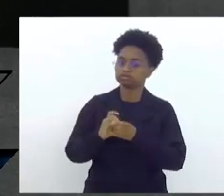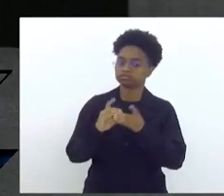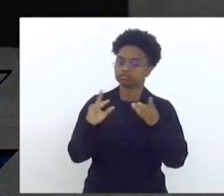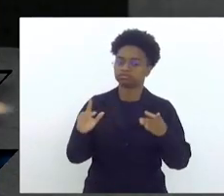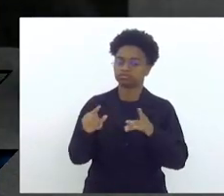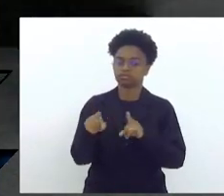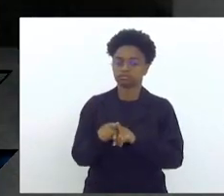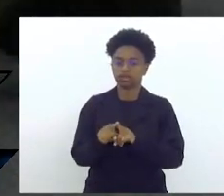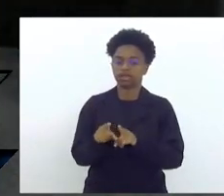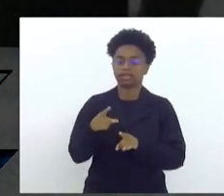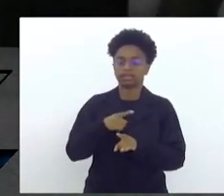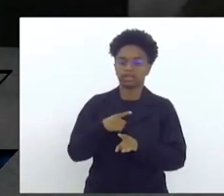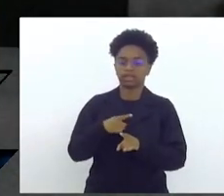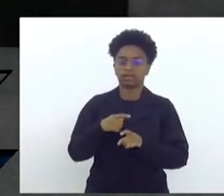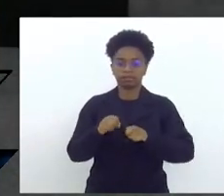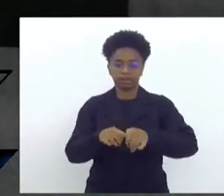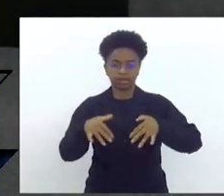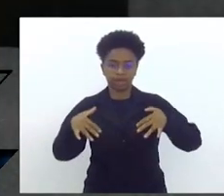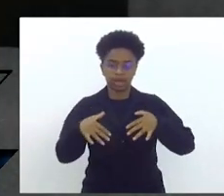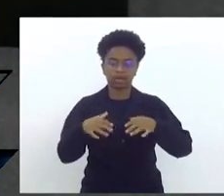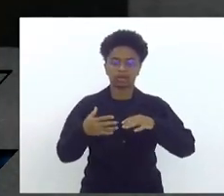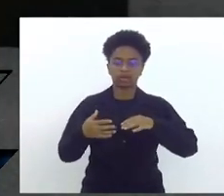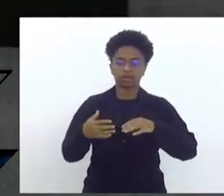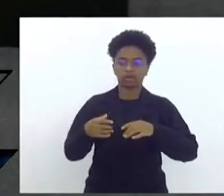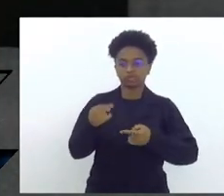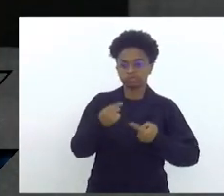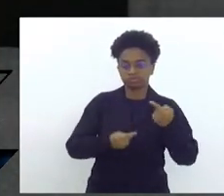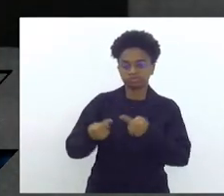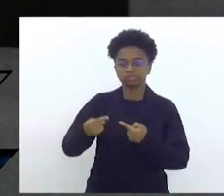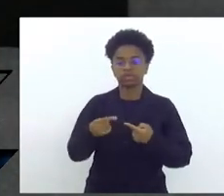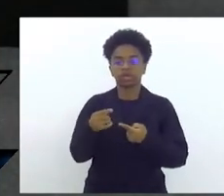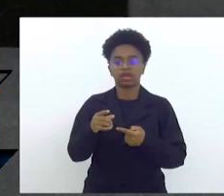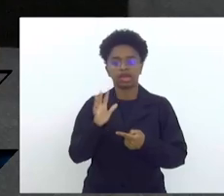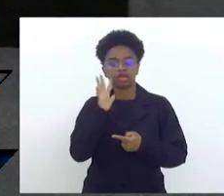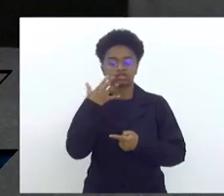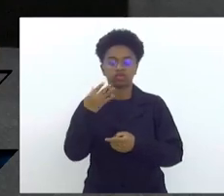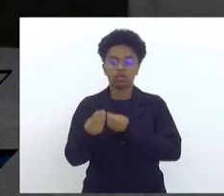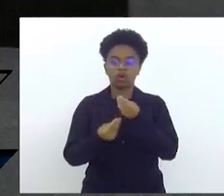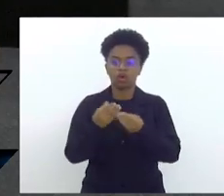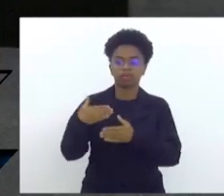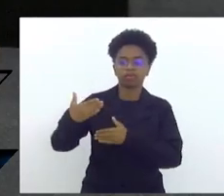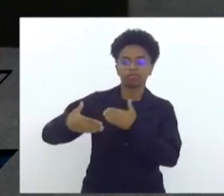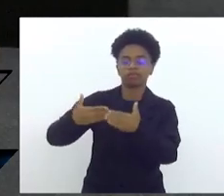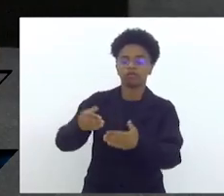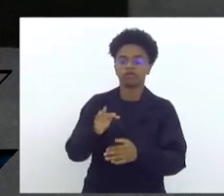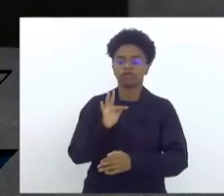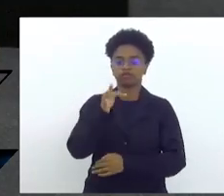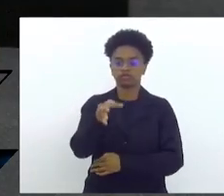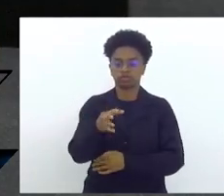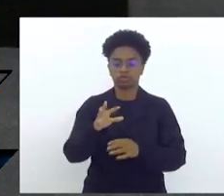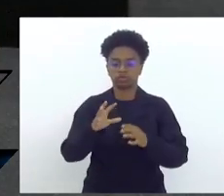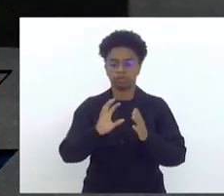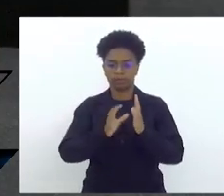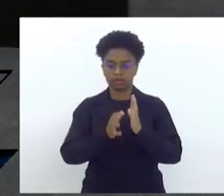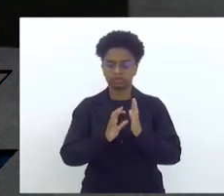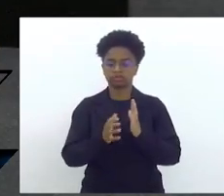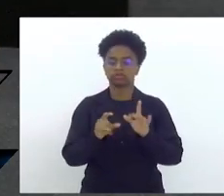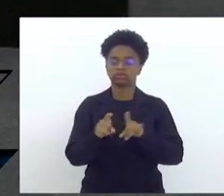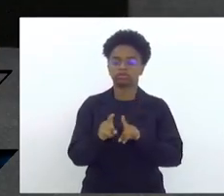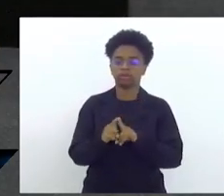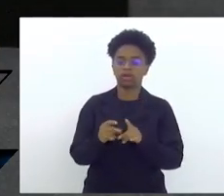com plenárias congressos vão definir os rumos do partido para os próximos anos uma nova direção